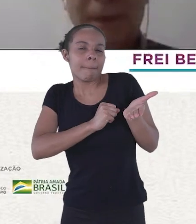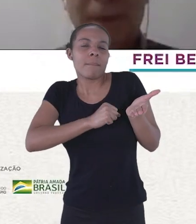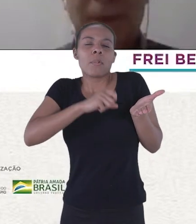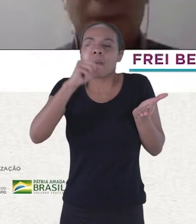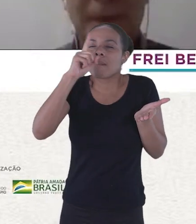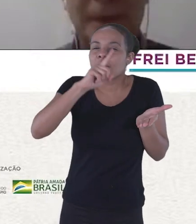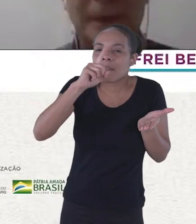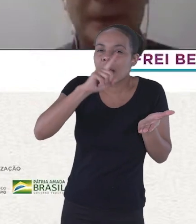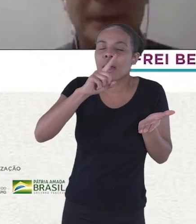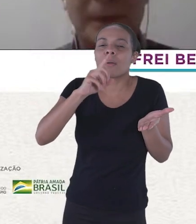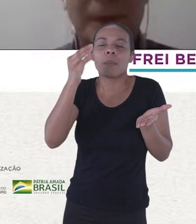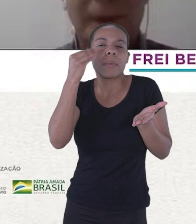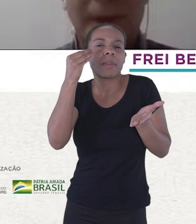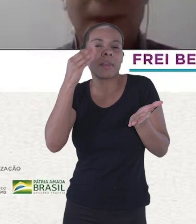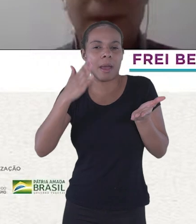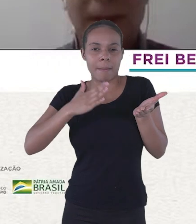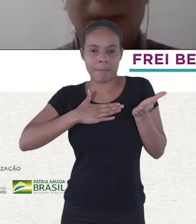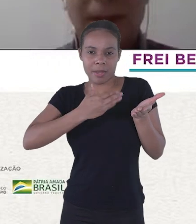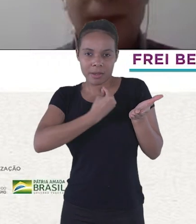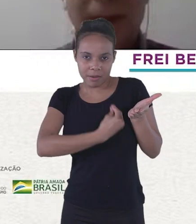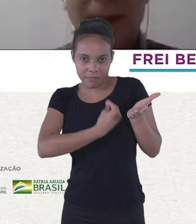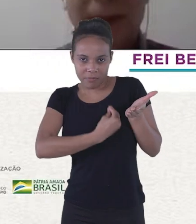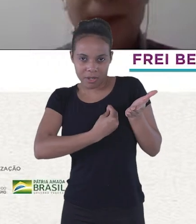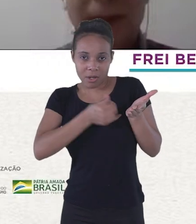contar um pouco da minha vida, né?